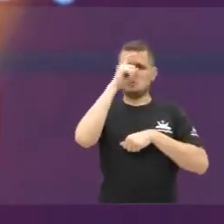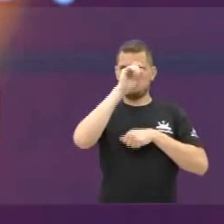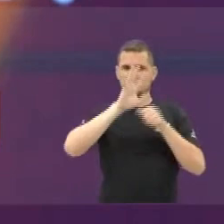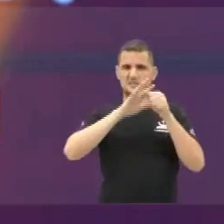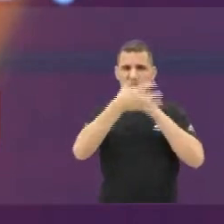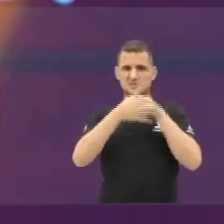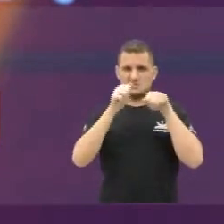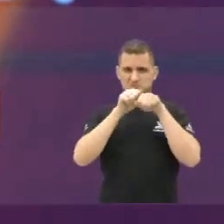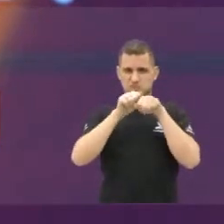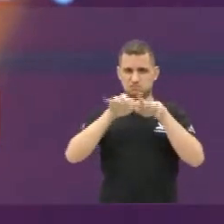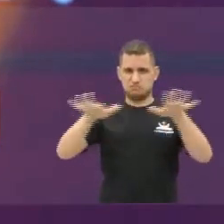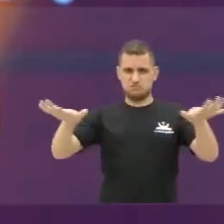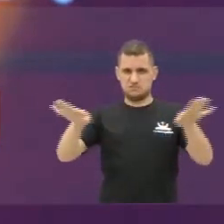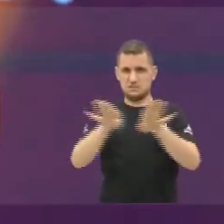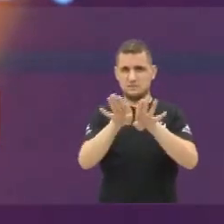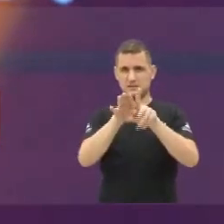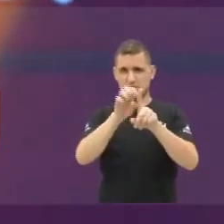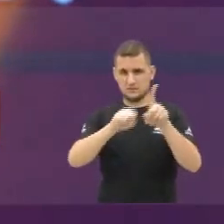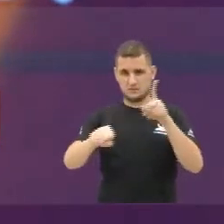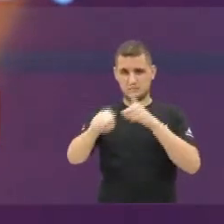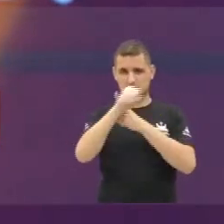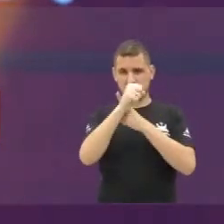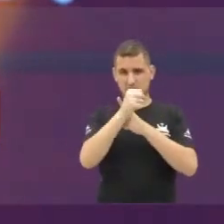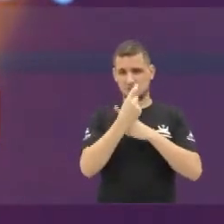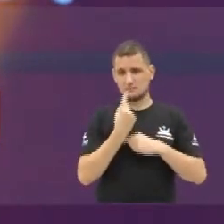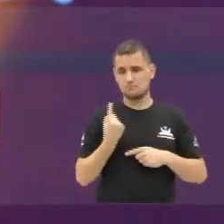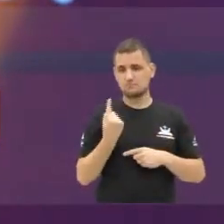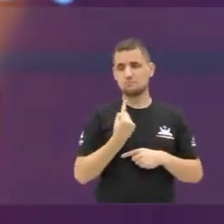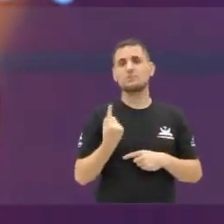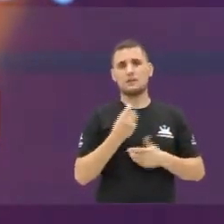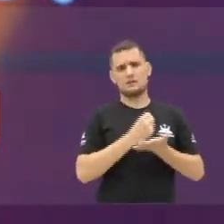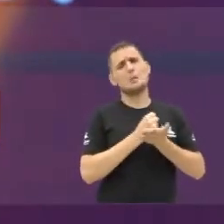de isolamento social, isso vai passar.